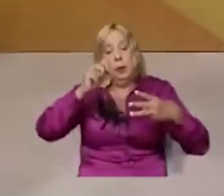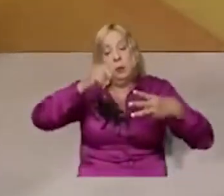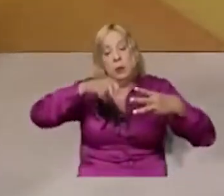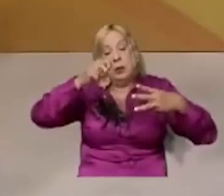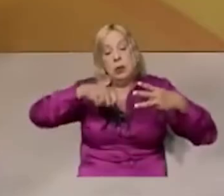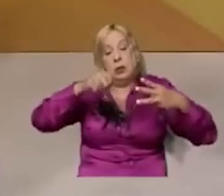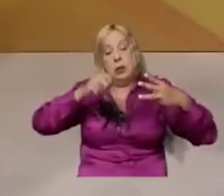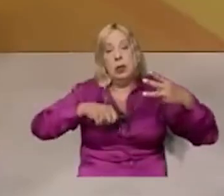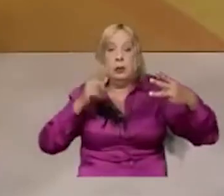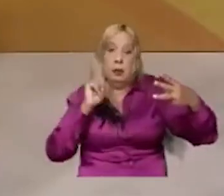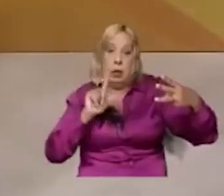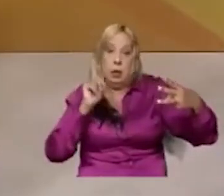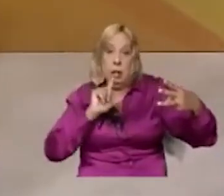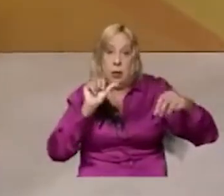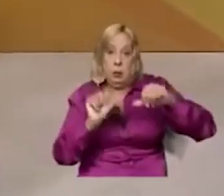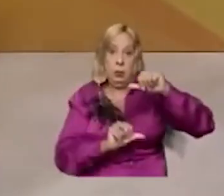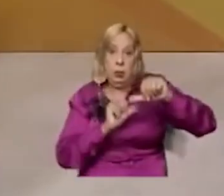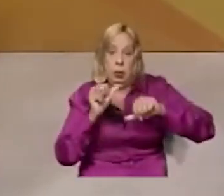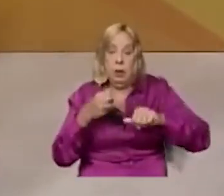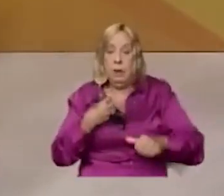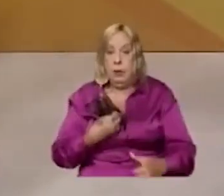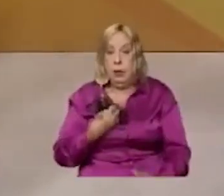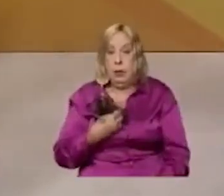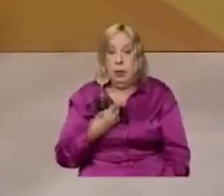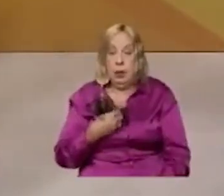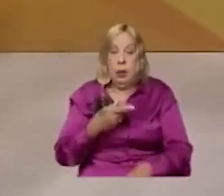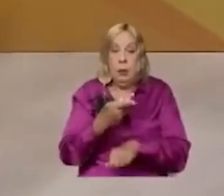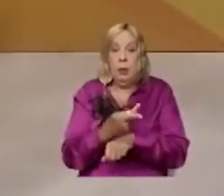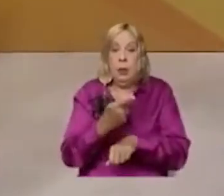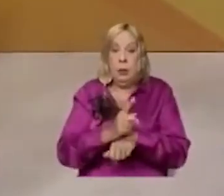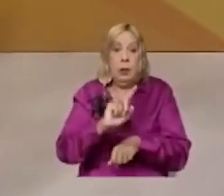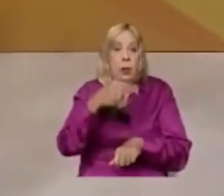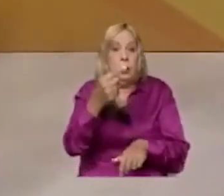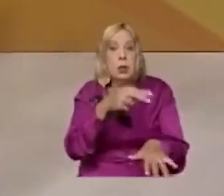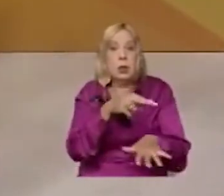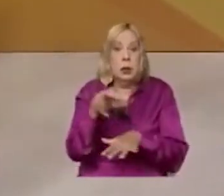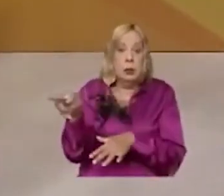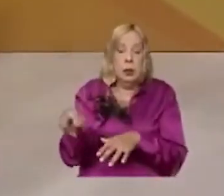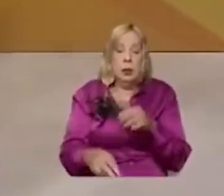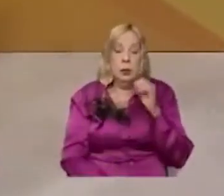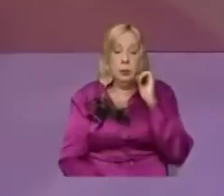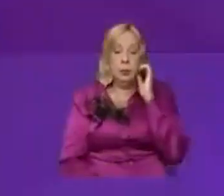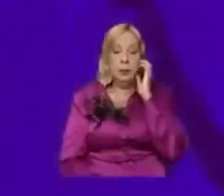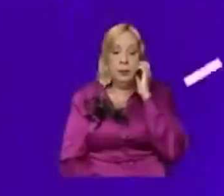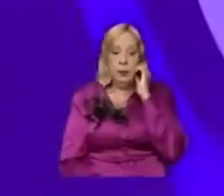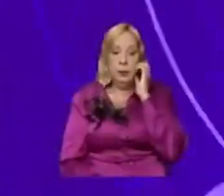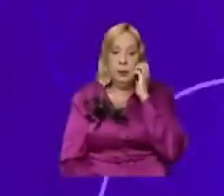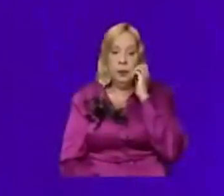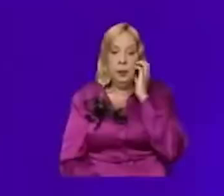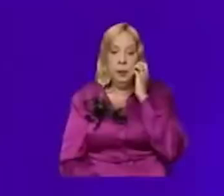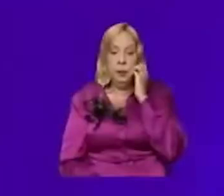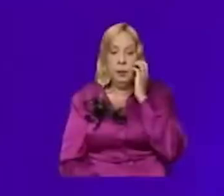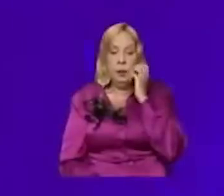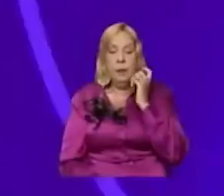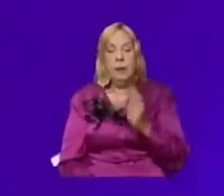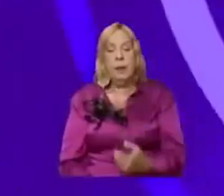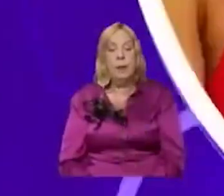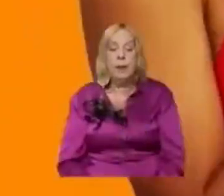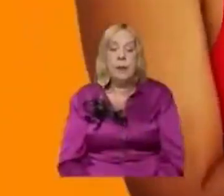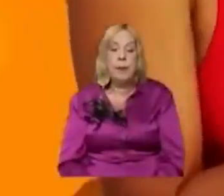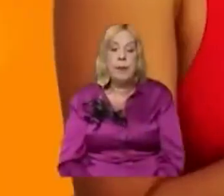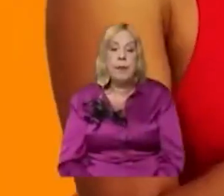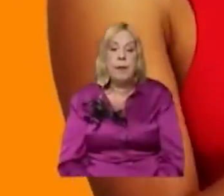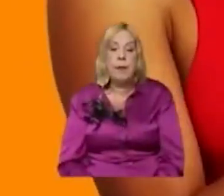né? Pra você mudar de vida. Olha só a premiação que vem por aí, Rodô. É hora de você